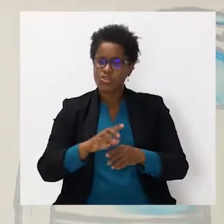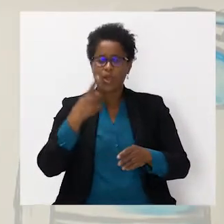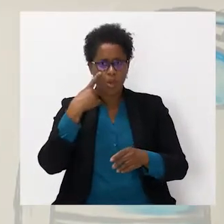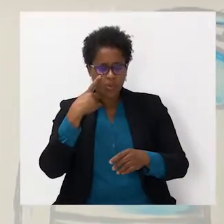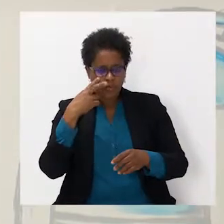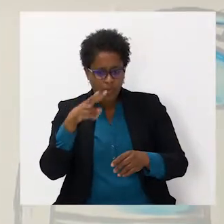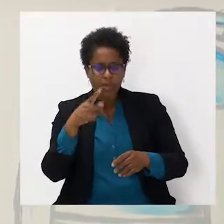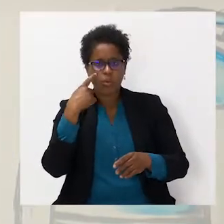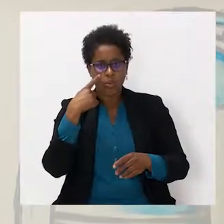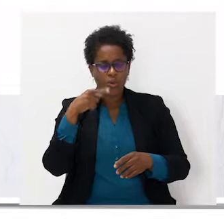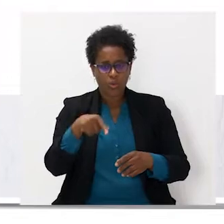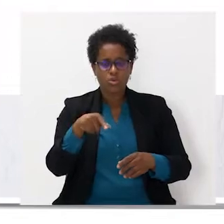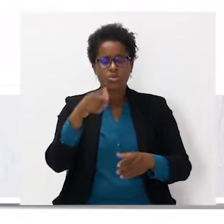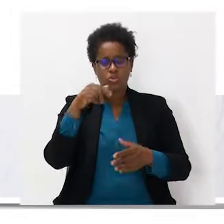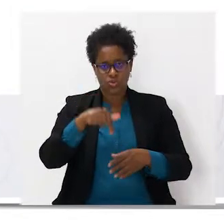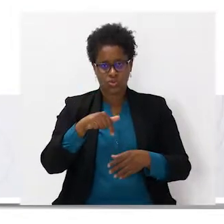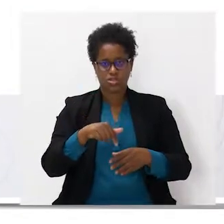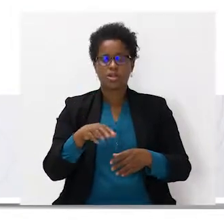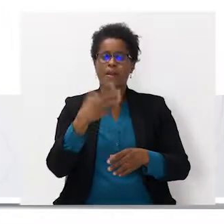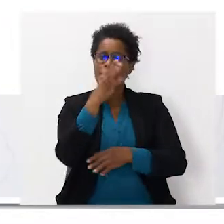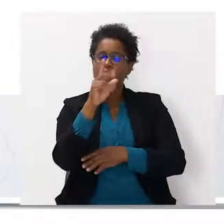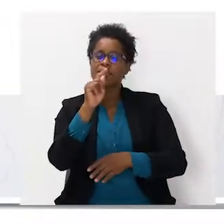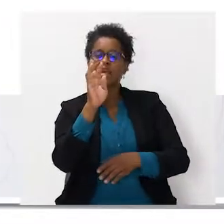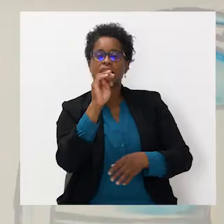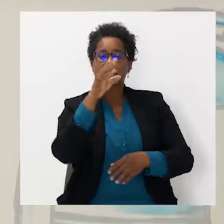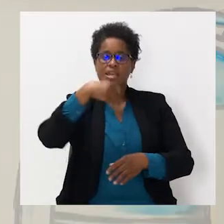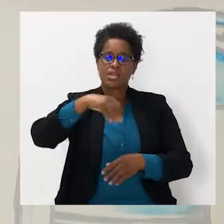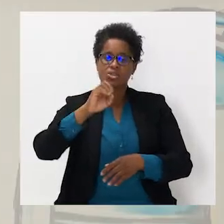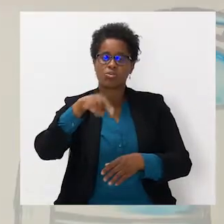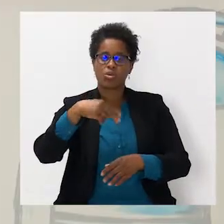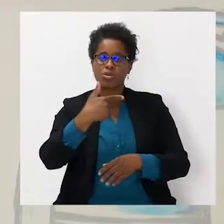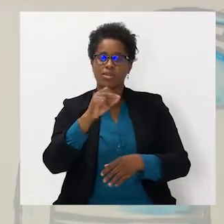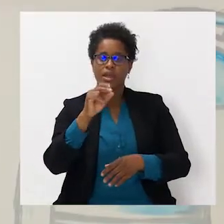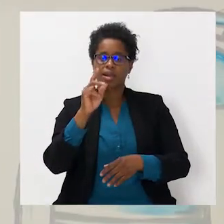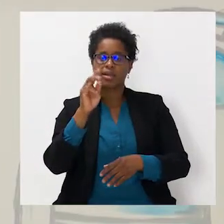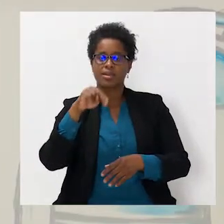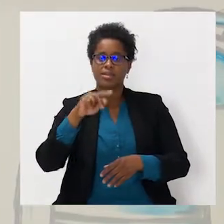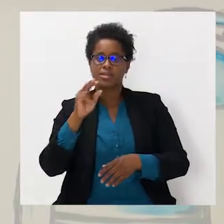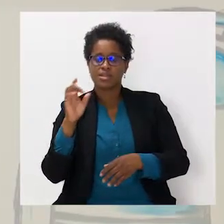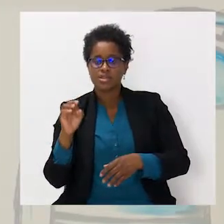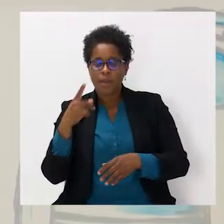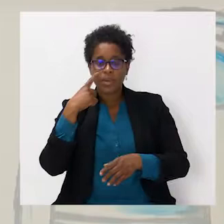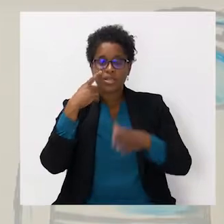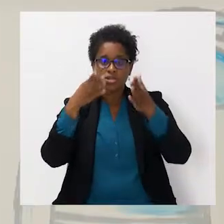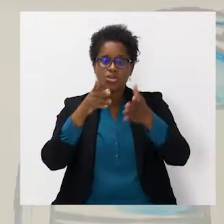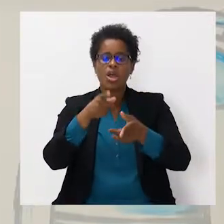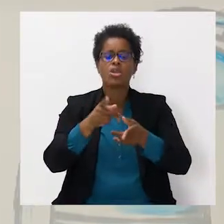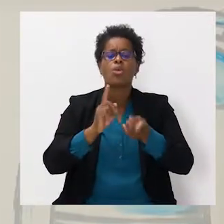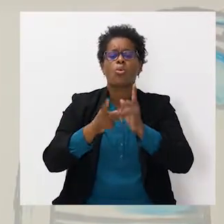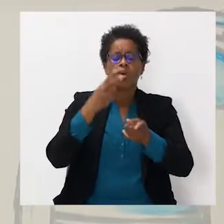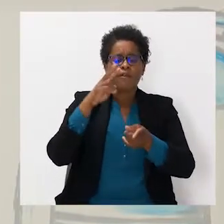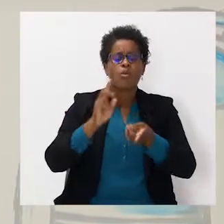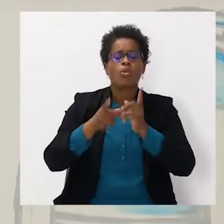conhecer hoje. Plantas espontâneas. Vamos prestar atenção aqui para ver o que